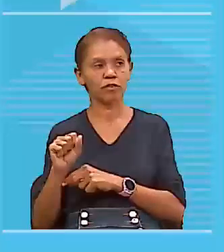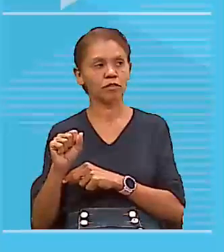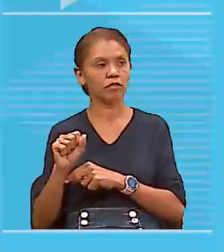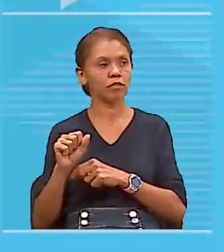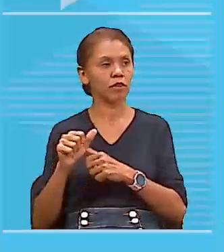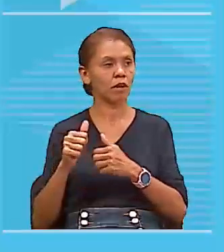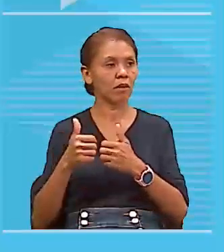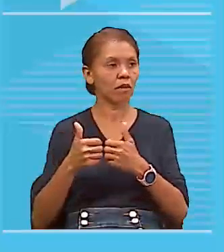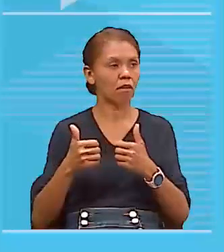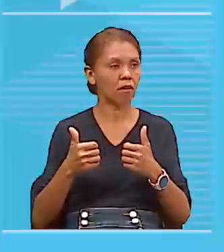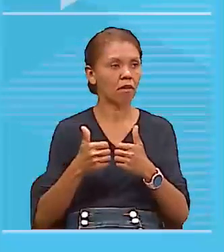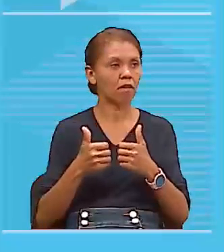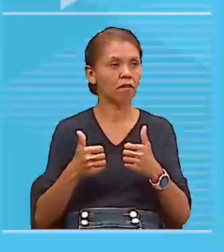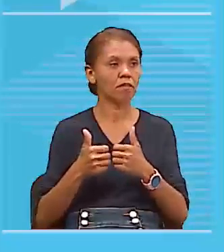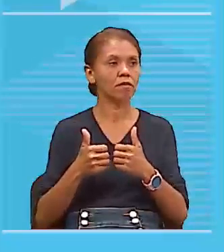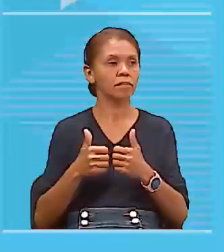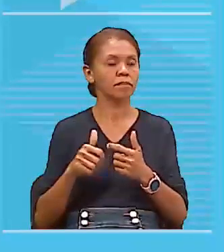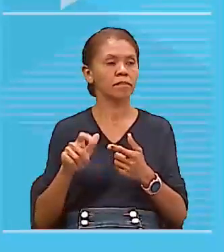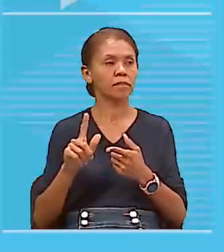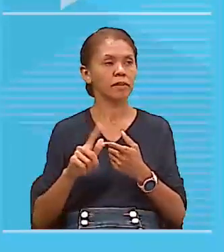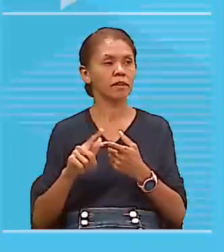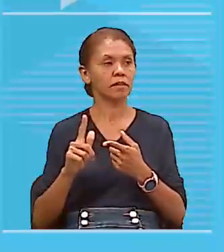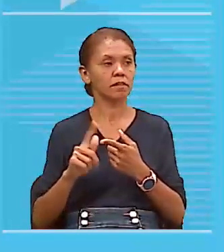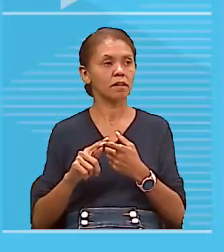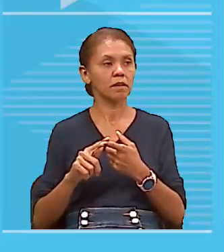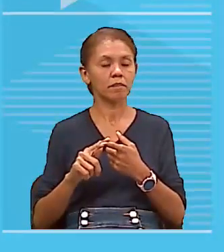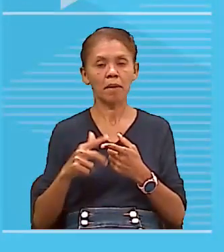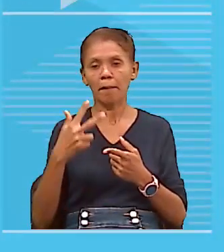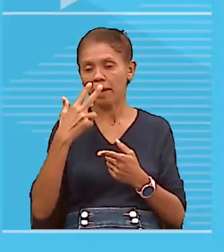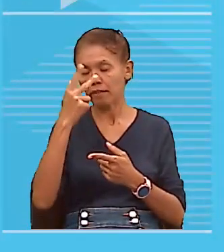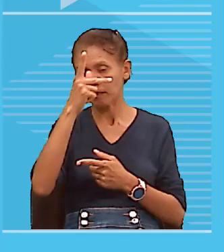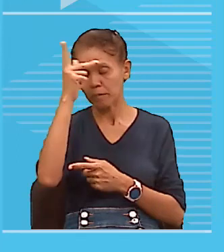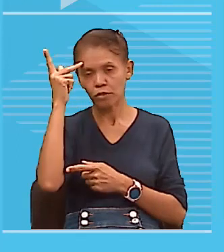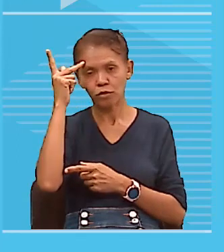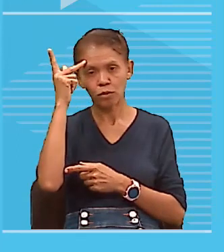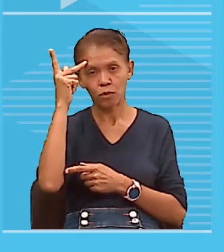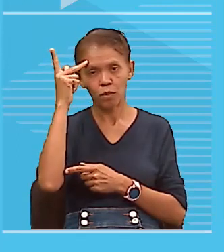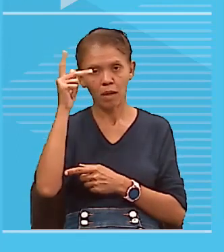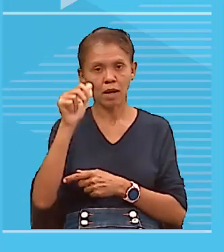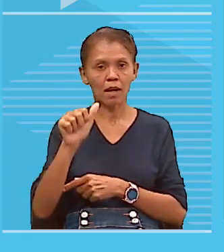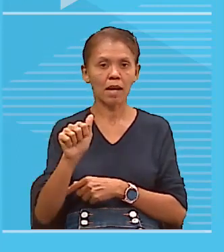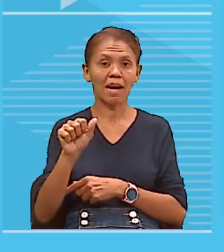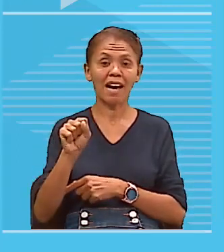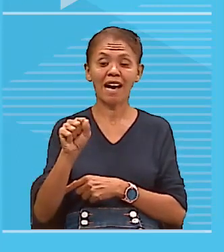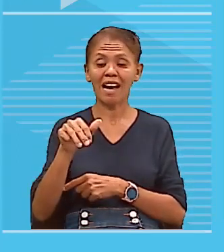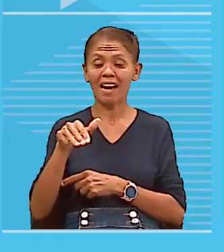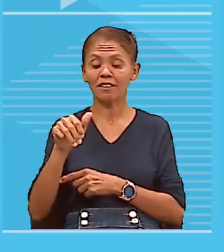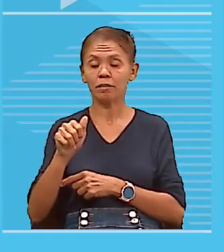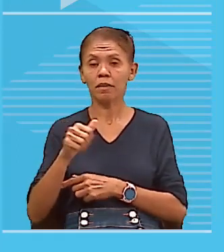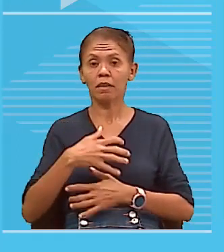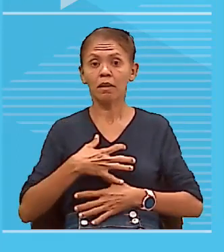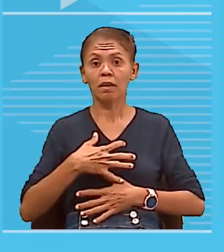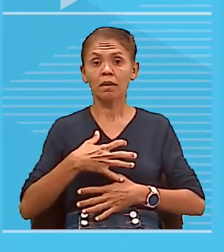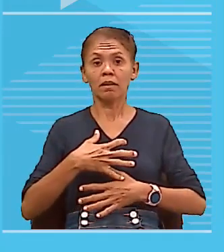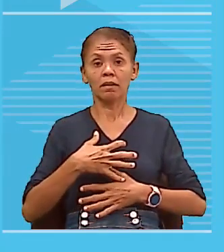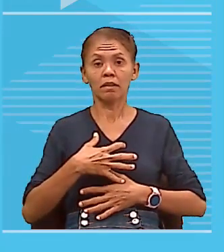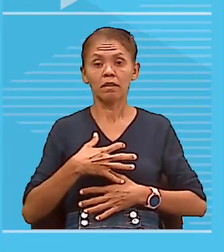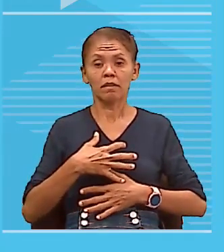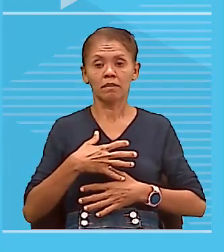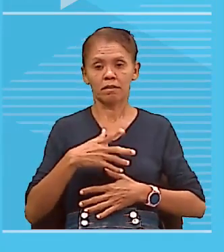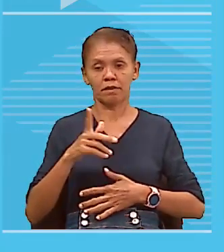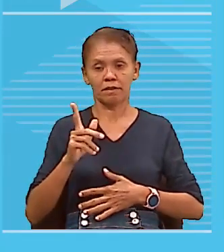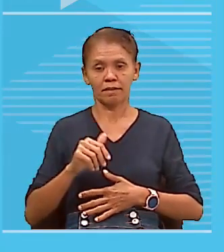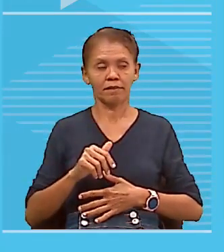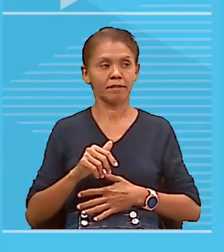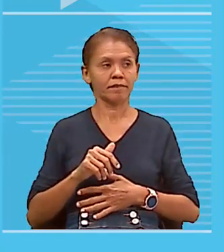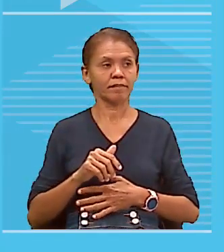a asma. Eu sou uma pessoa asmática, olha só como é que é, como é que são nossos pulmões. A asma, ela é uma condição, inclusive, genética,